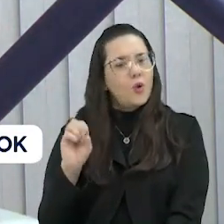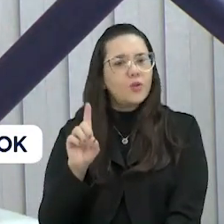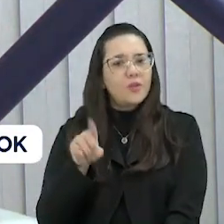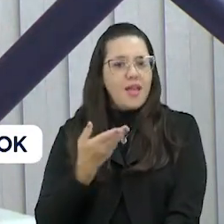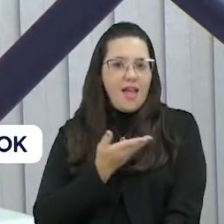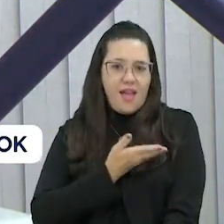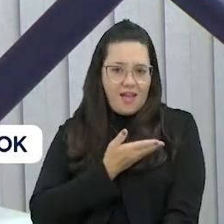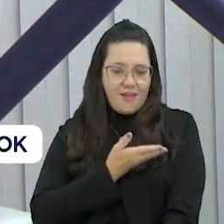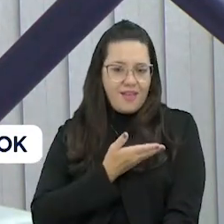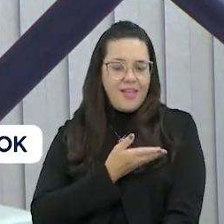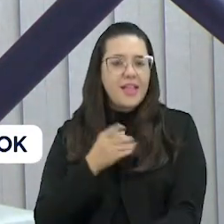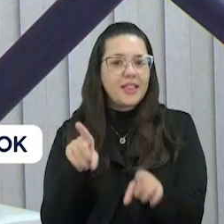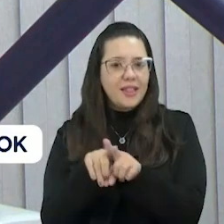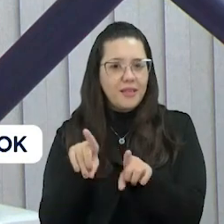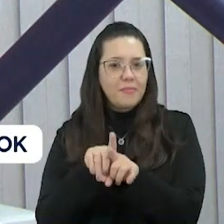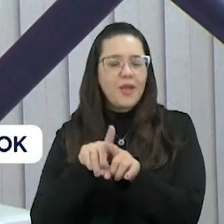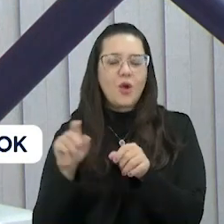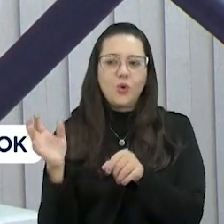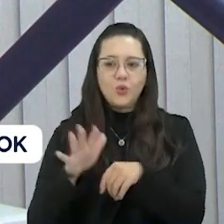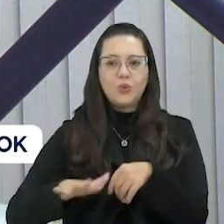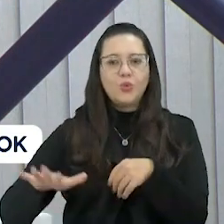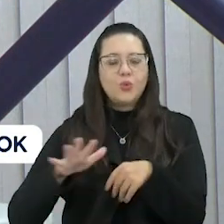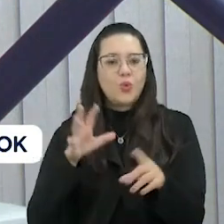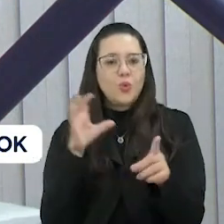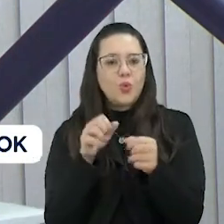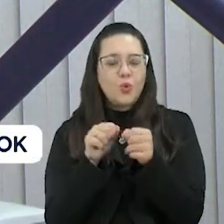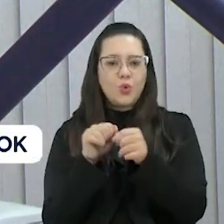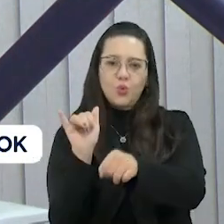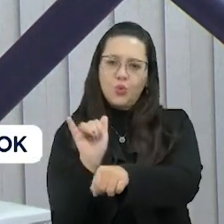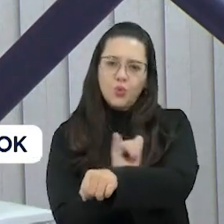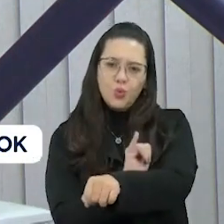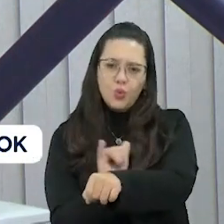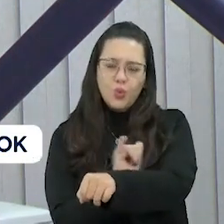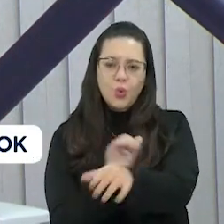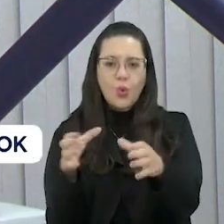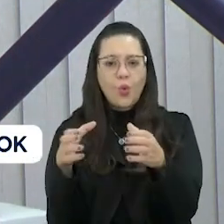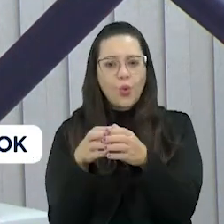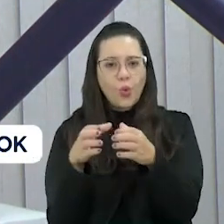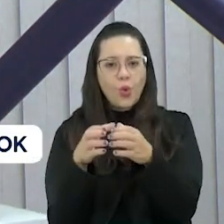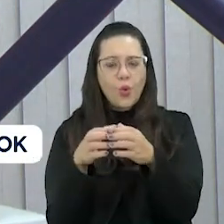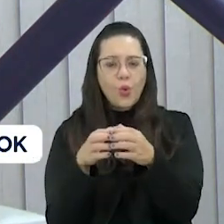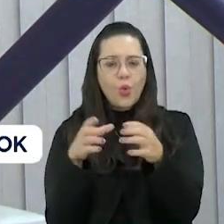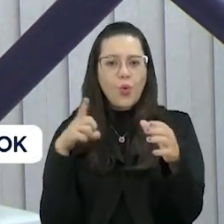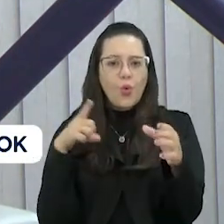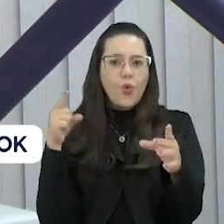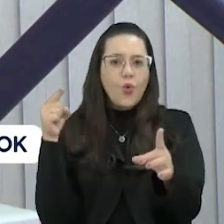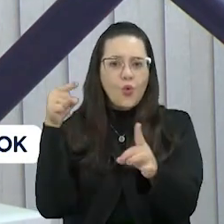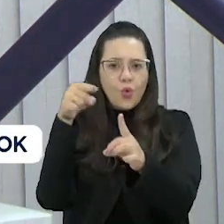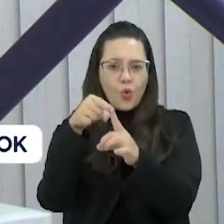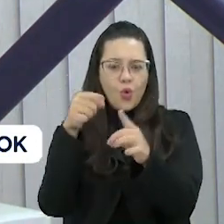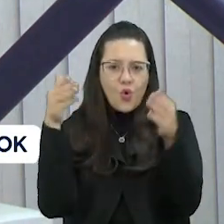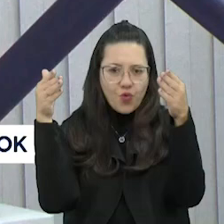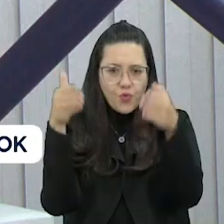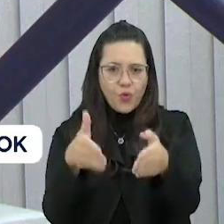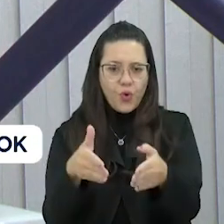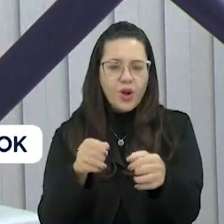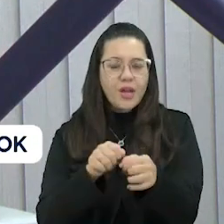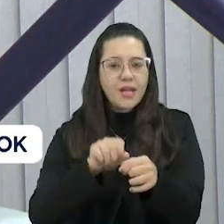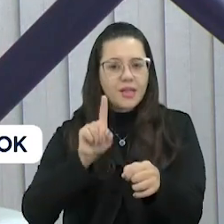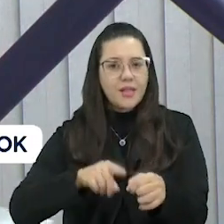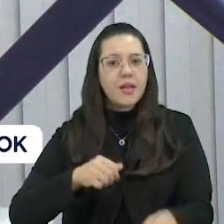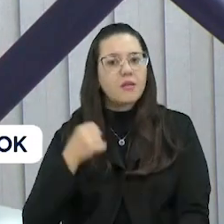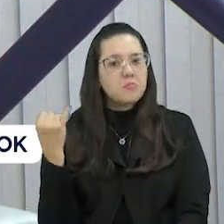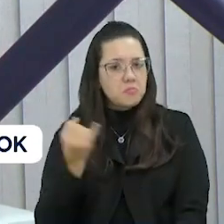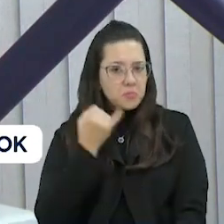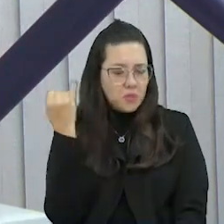também incentivou a questão da força tática, então deu um enfoque maior na questão da força tática nessa atuação, que foi muito